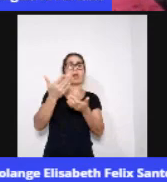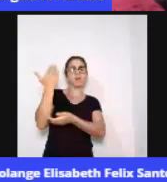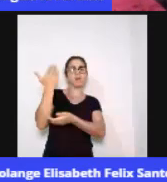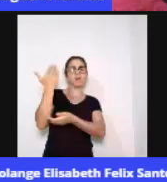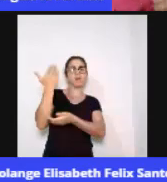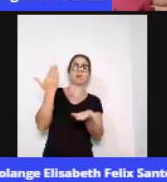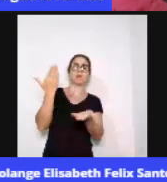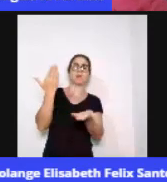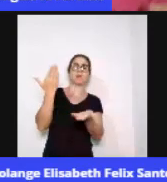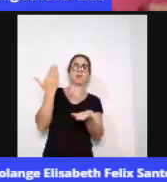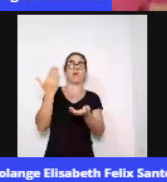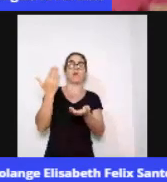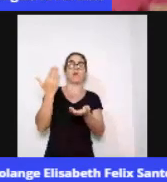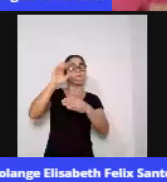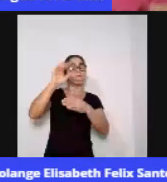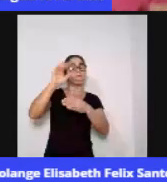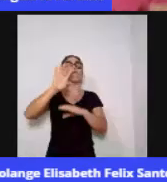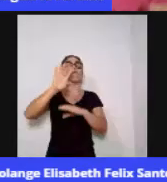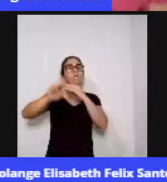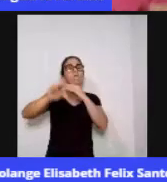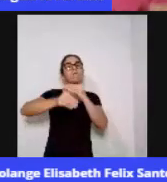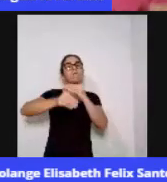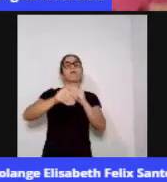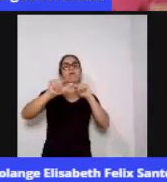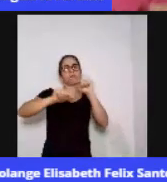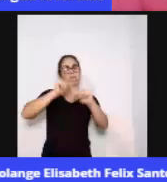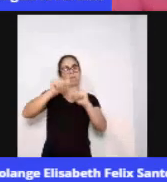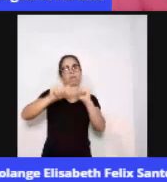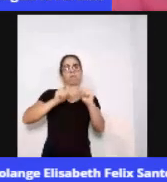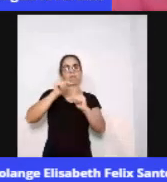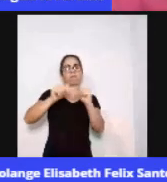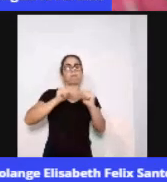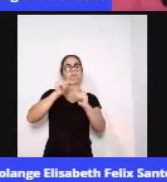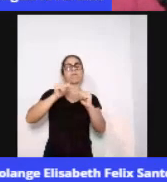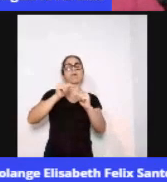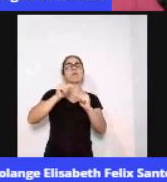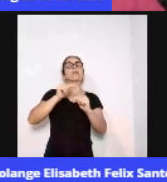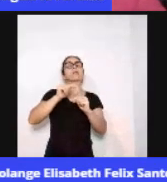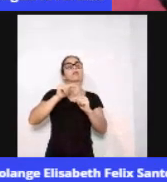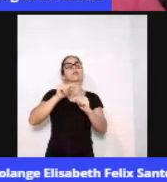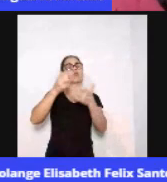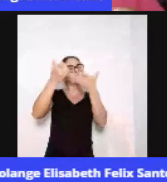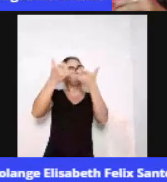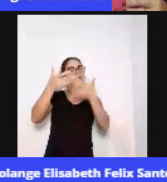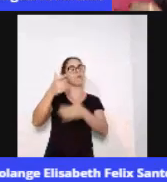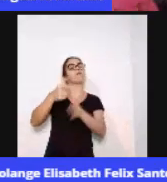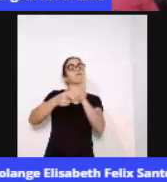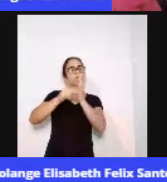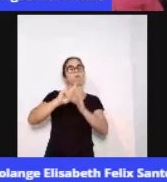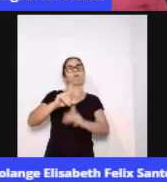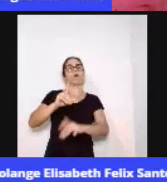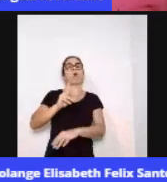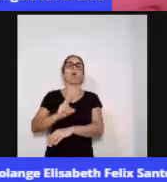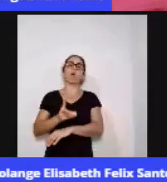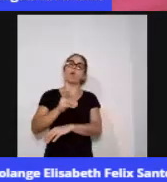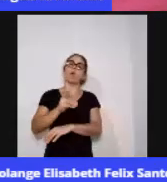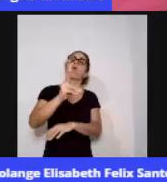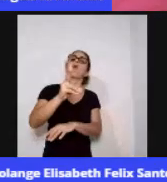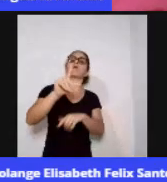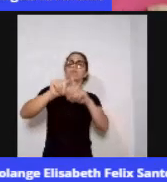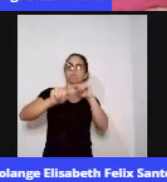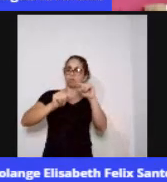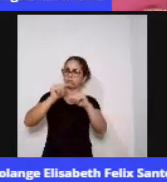nós falamos, é uma continuidade desse trabalho, tá bom? Então, a gente tem que pensar